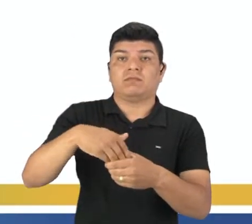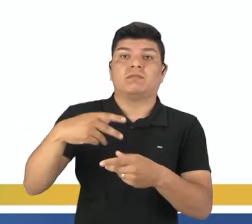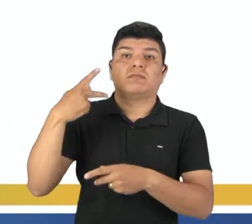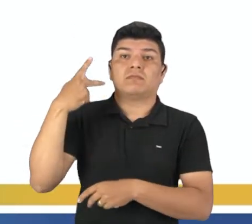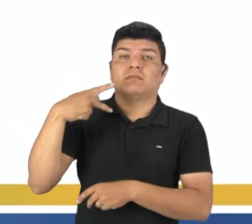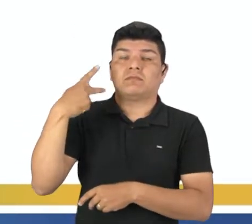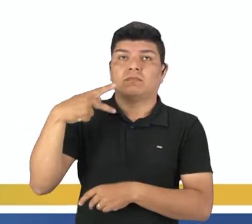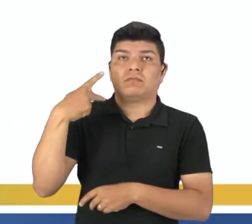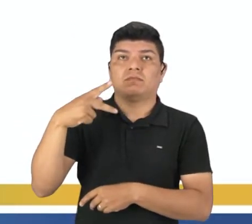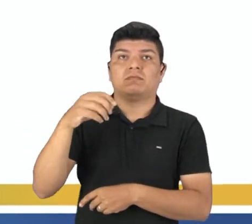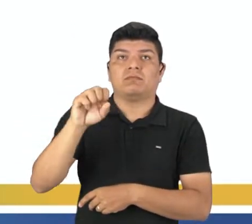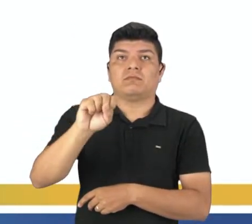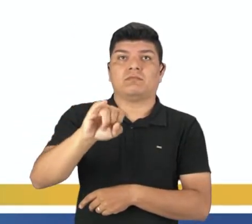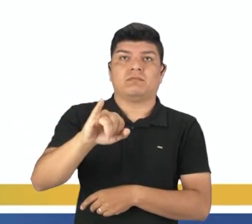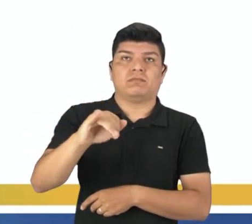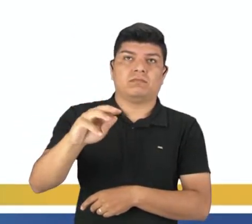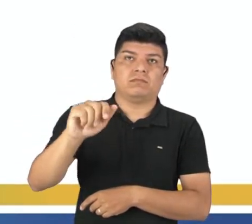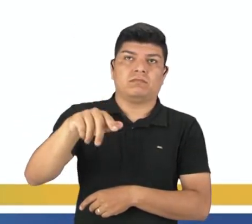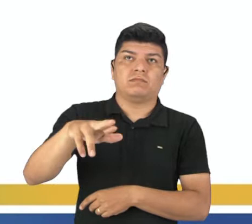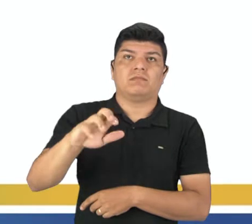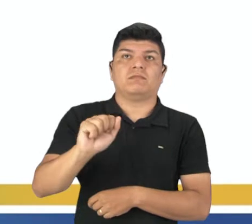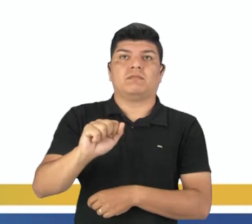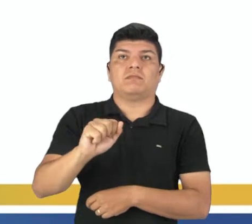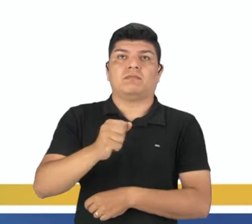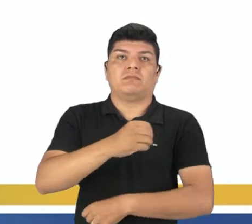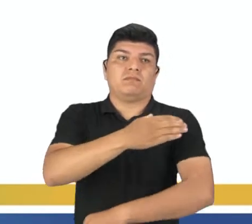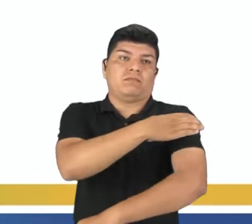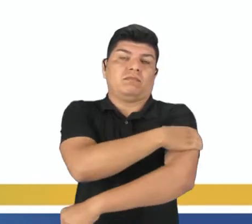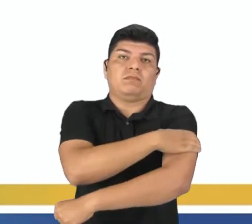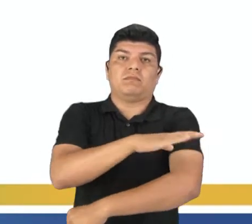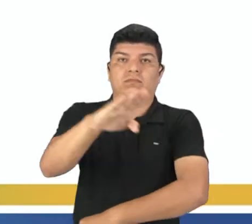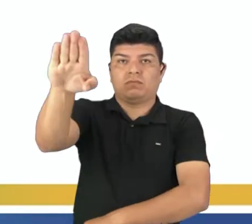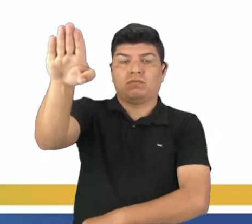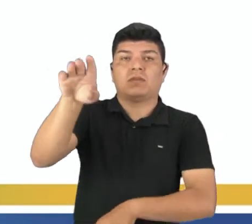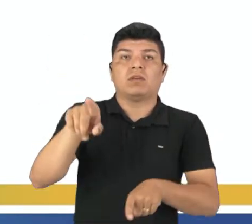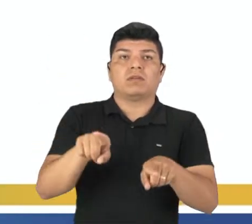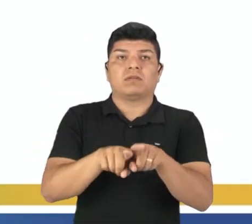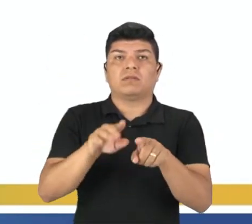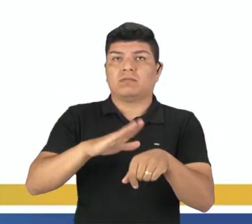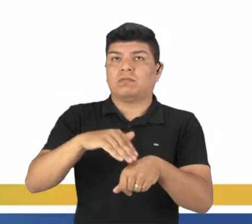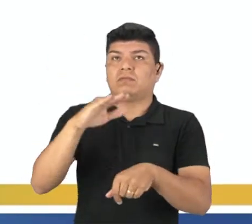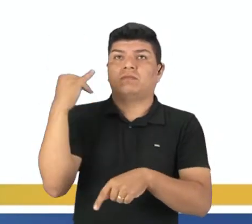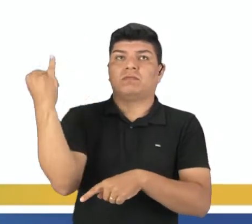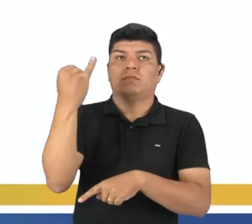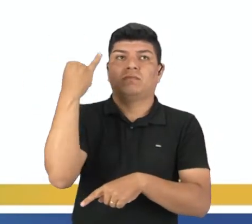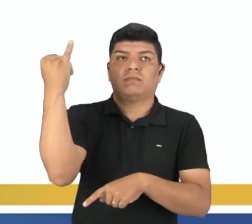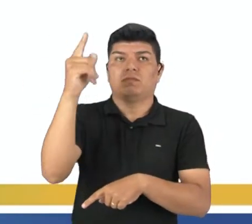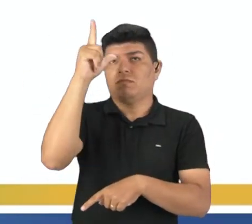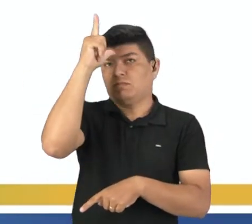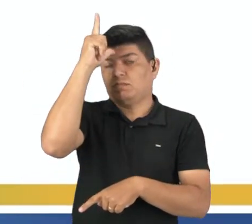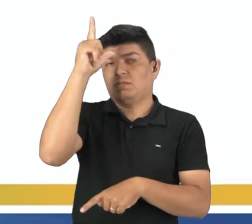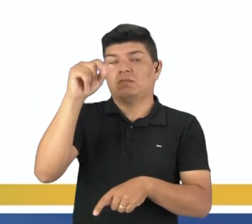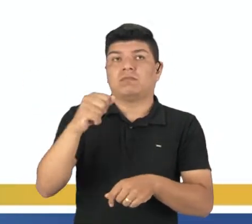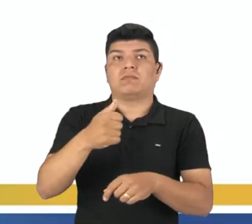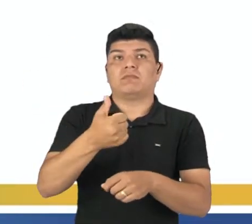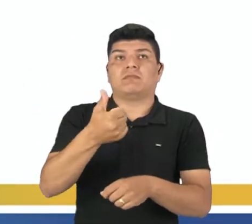Nacional Socialista nazista tornou-se o partido com maior representação no parlamento alemão.